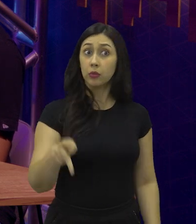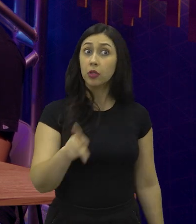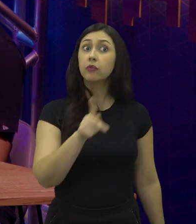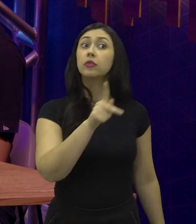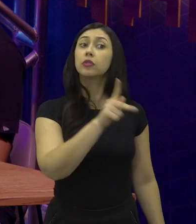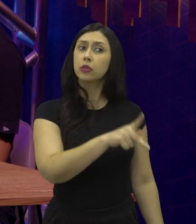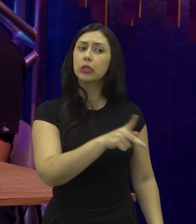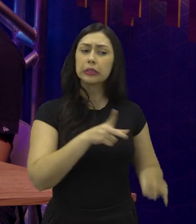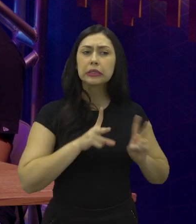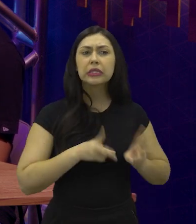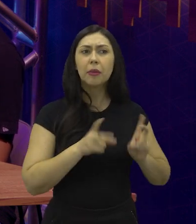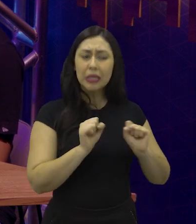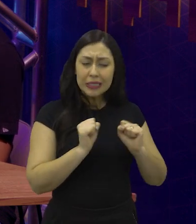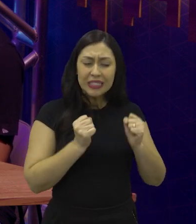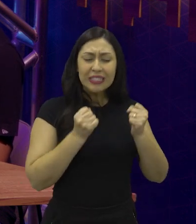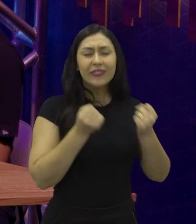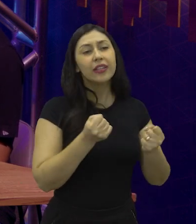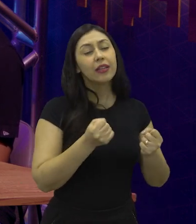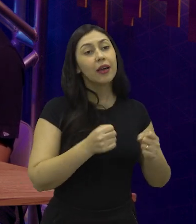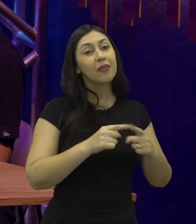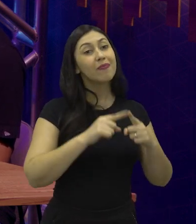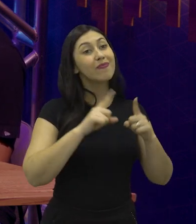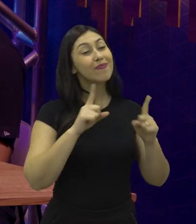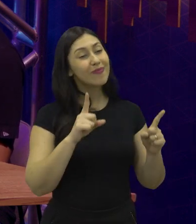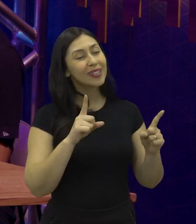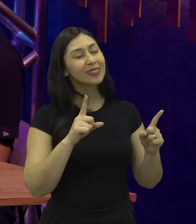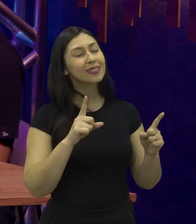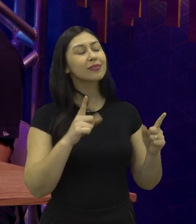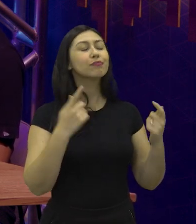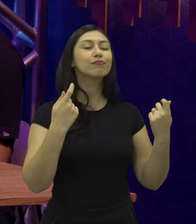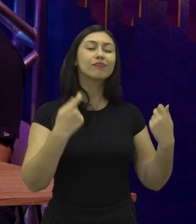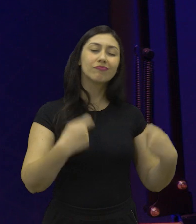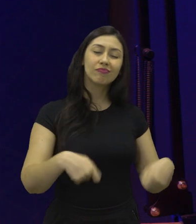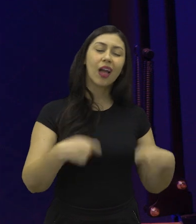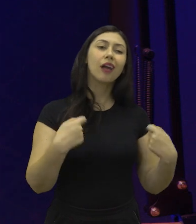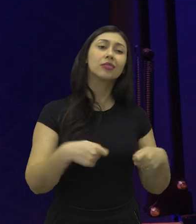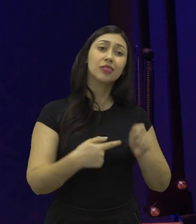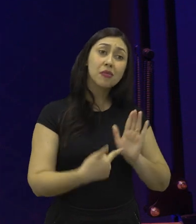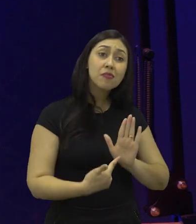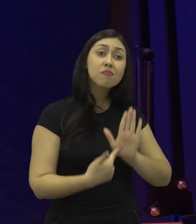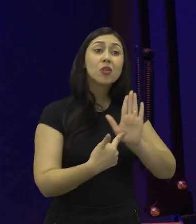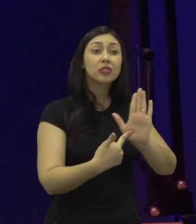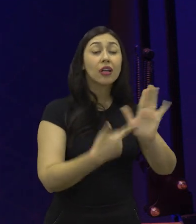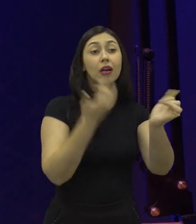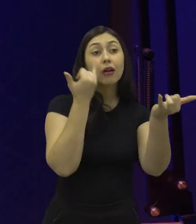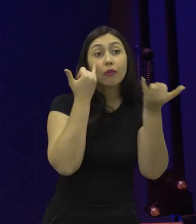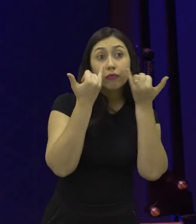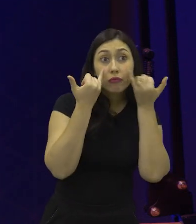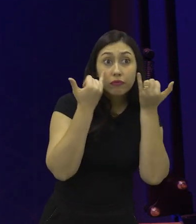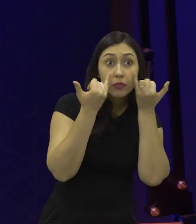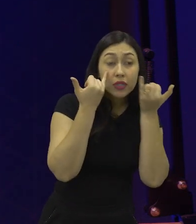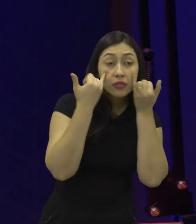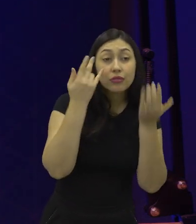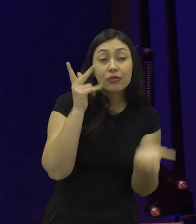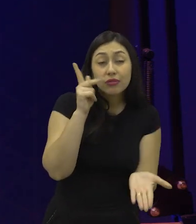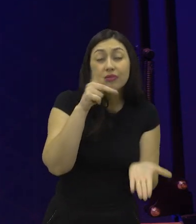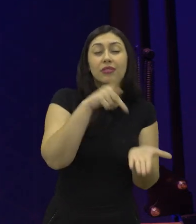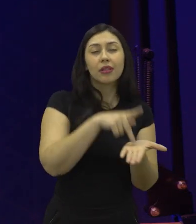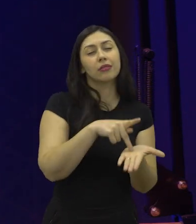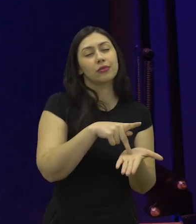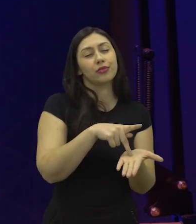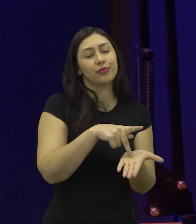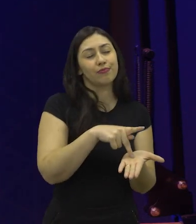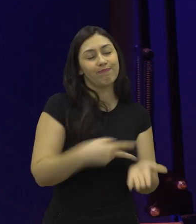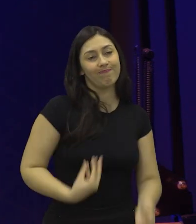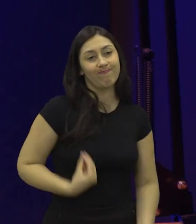professores, né, se doam muito. Só que é claro que a gente não pode deixar de falar e trazer dados, né? Trazer notícias sobre